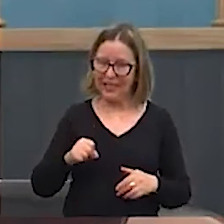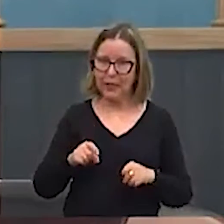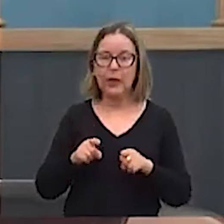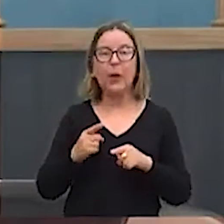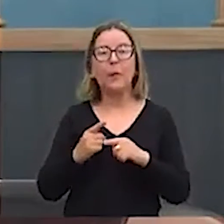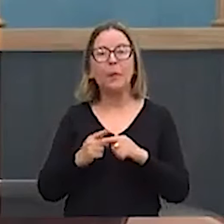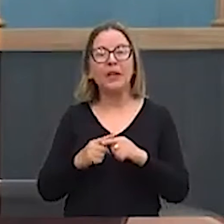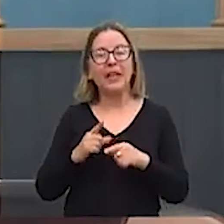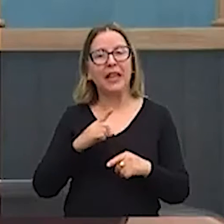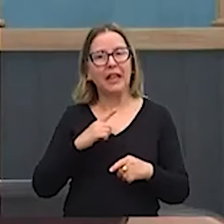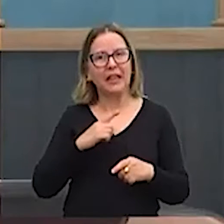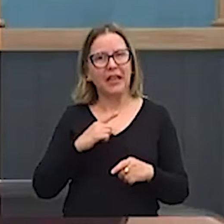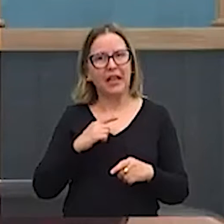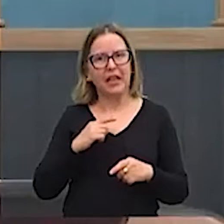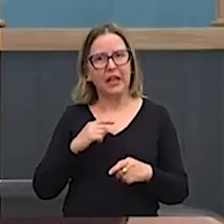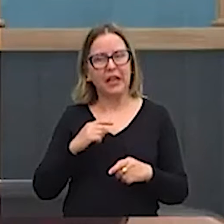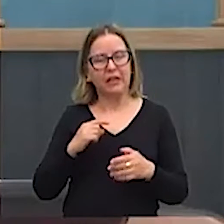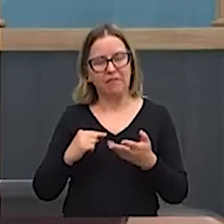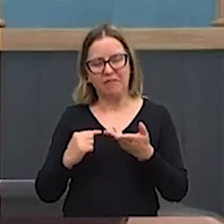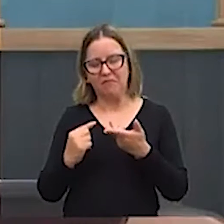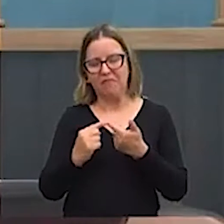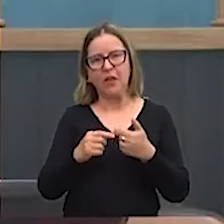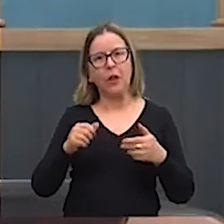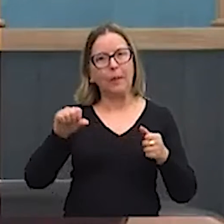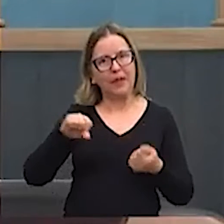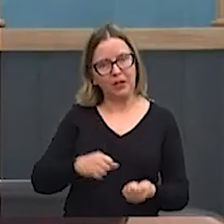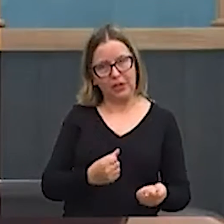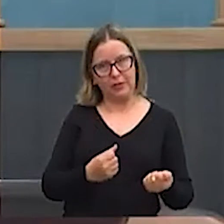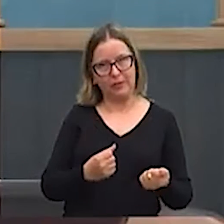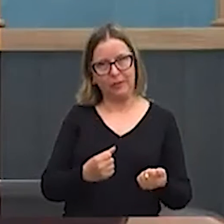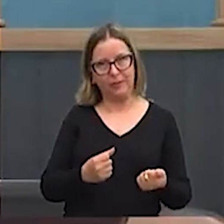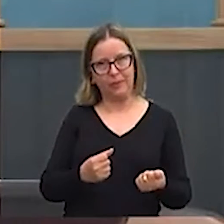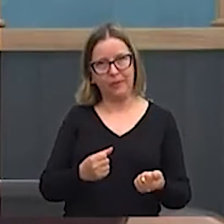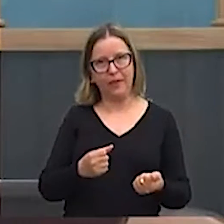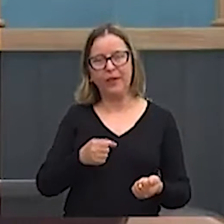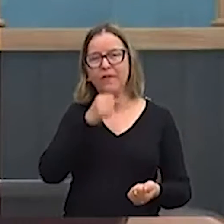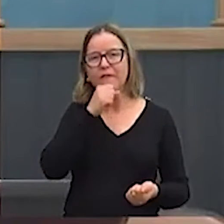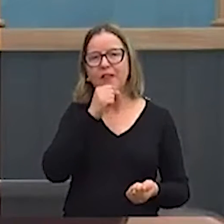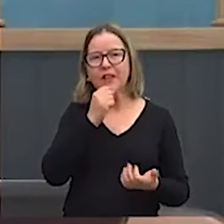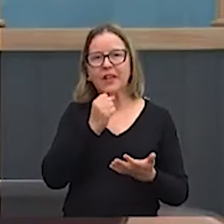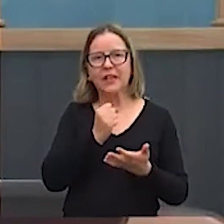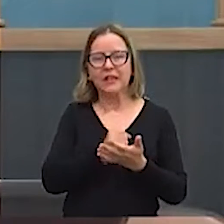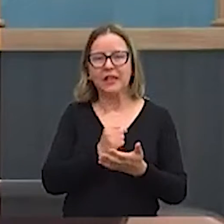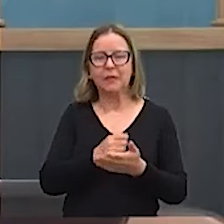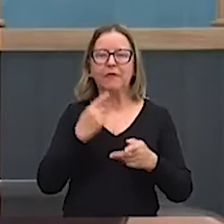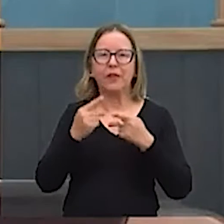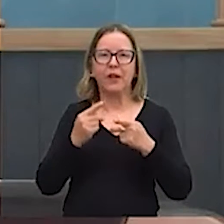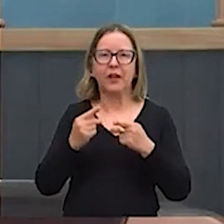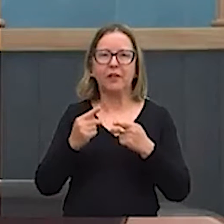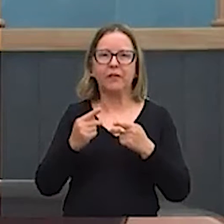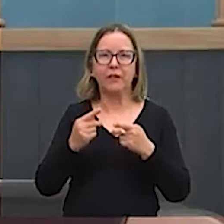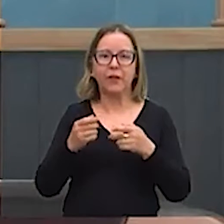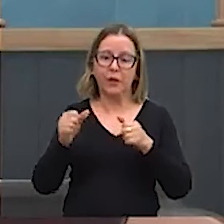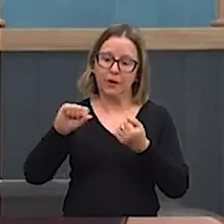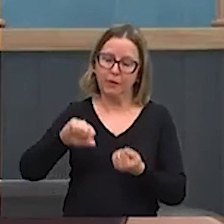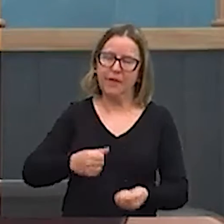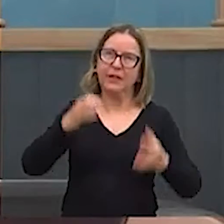Testamento existem 2 batismos. O batismo na nuvem e o batismo no Mar